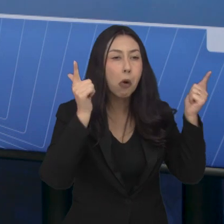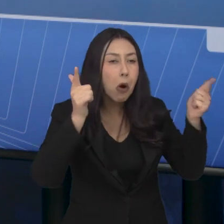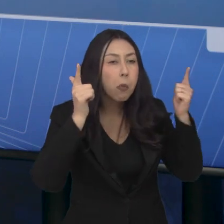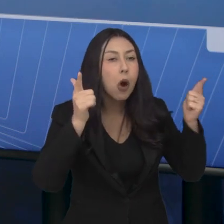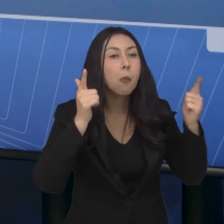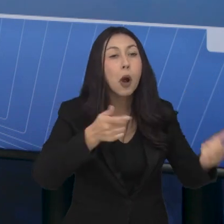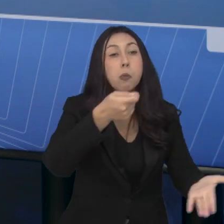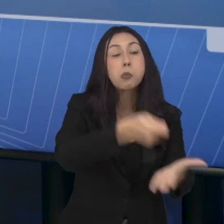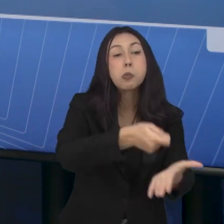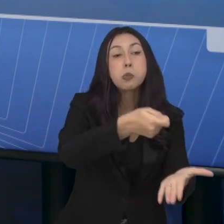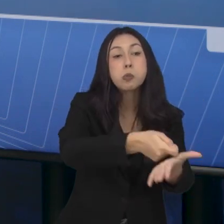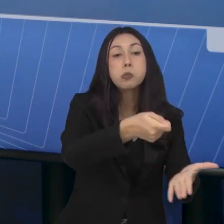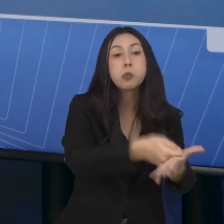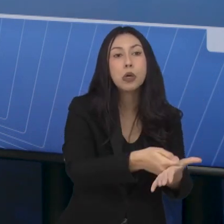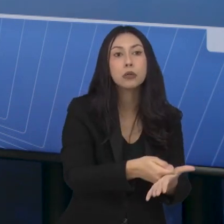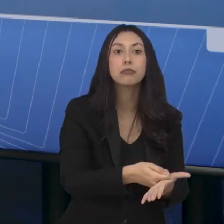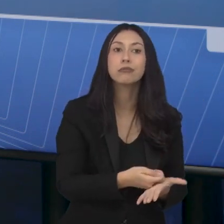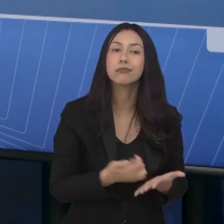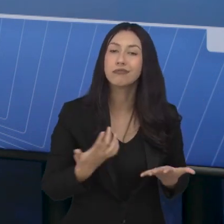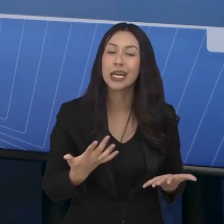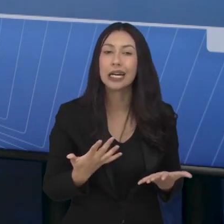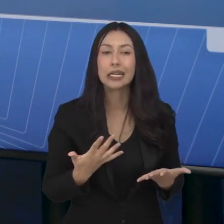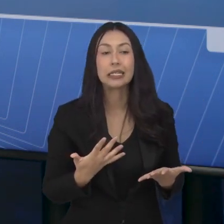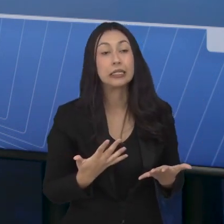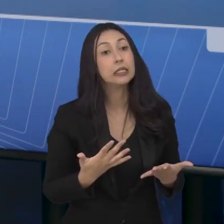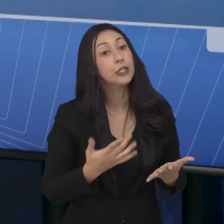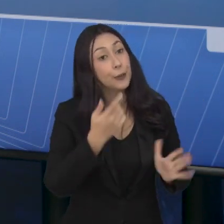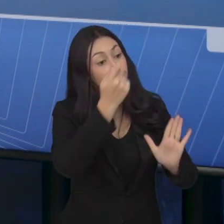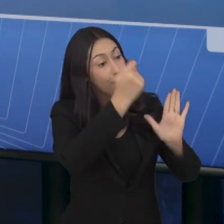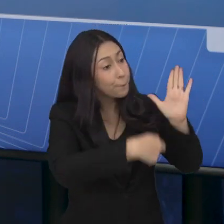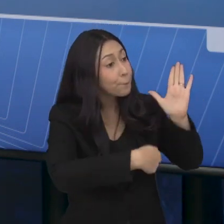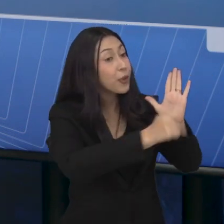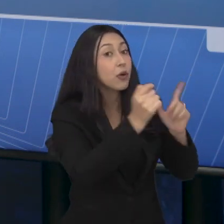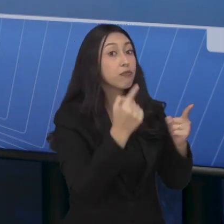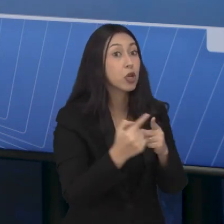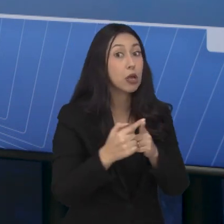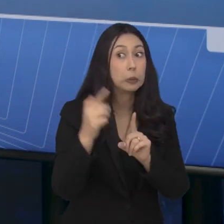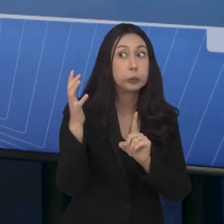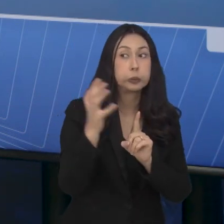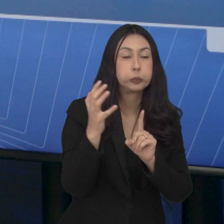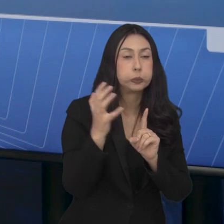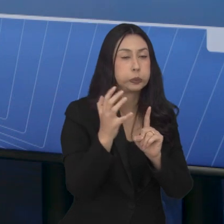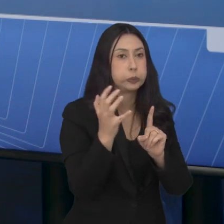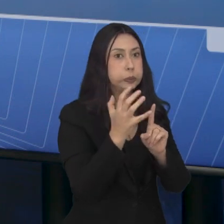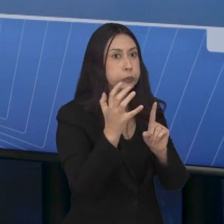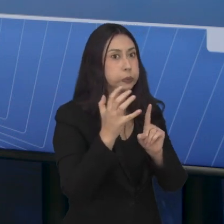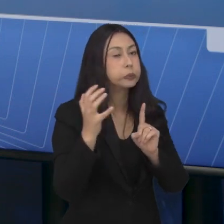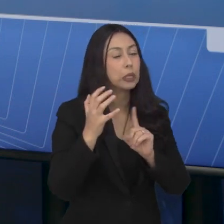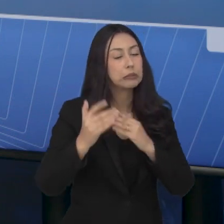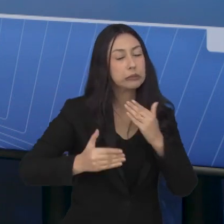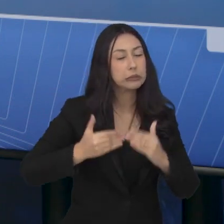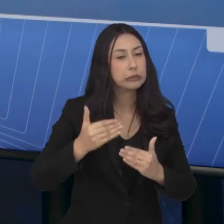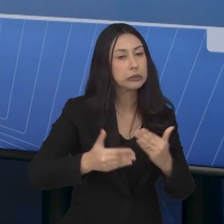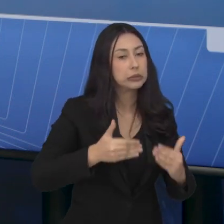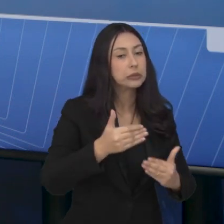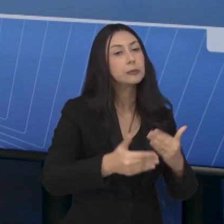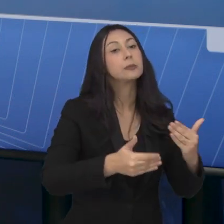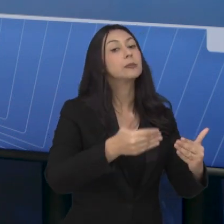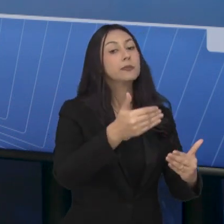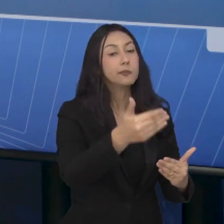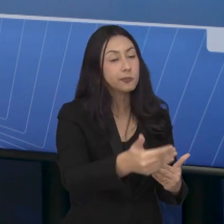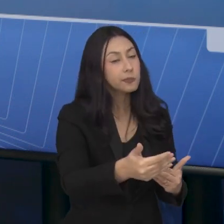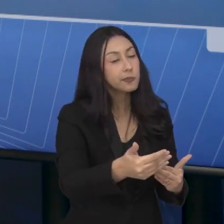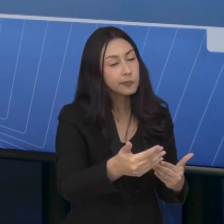já exigia uma certa pressão. Teve resistência, mas foi sancionada por uma certa pressão também, né, que já vinha seguindo naquela época,